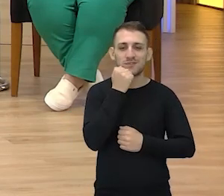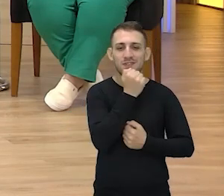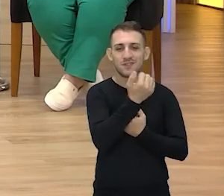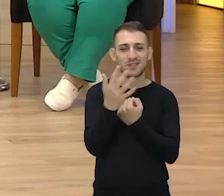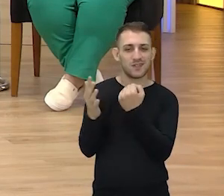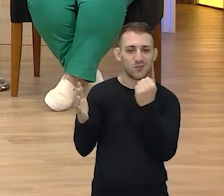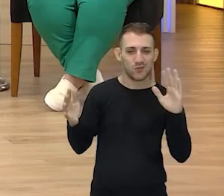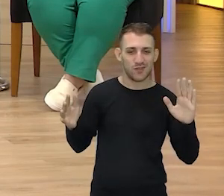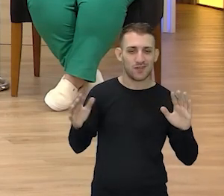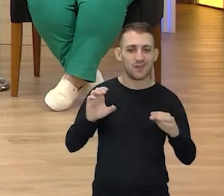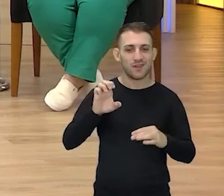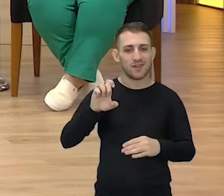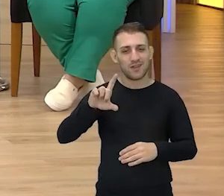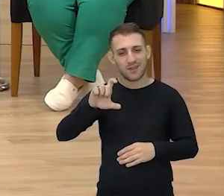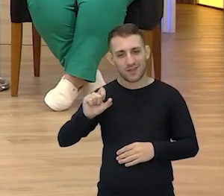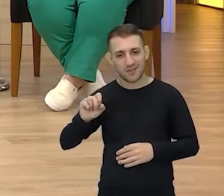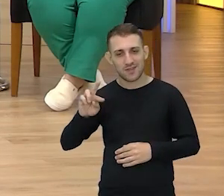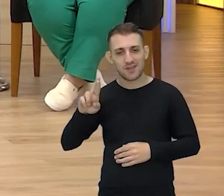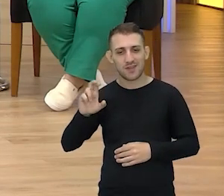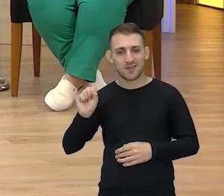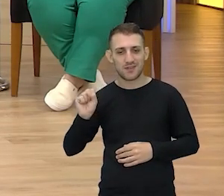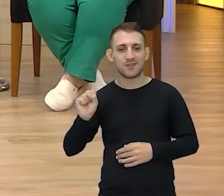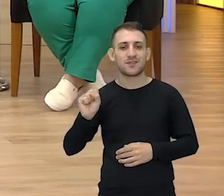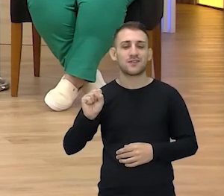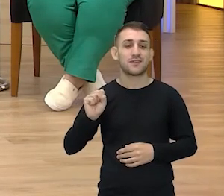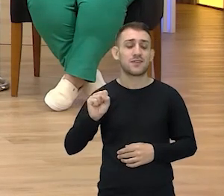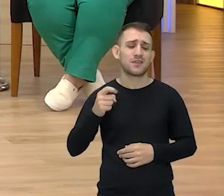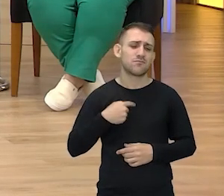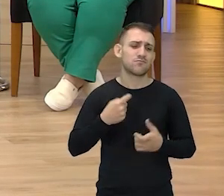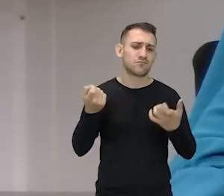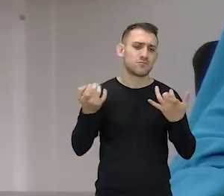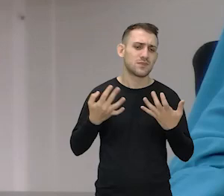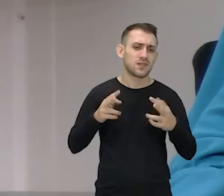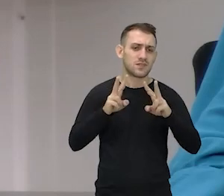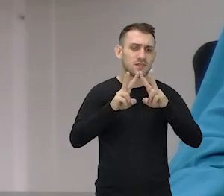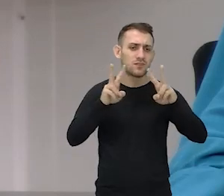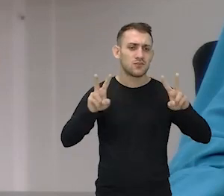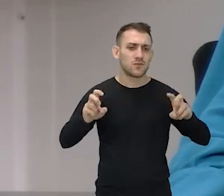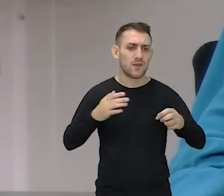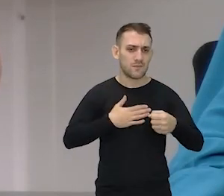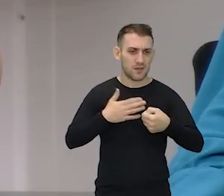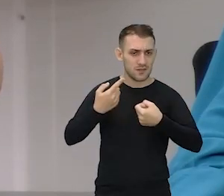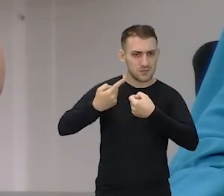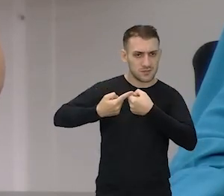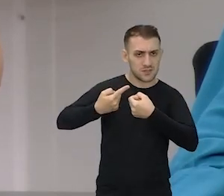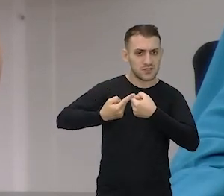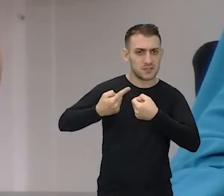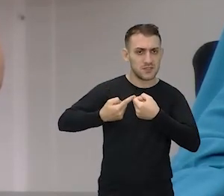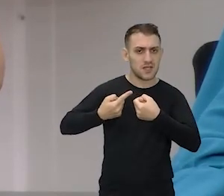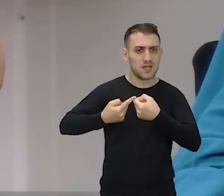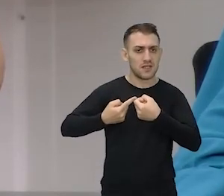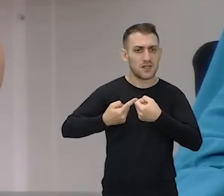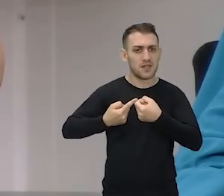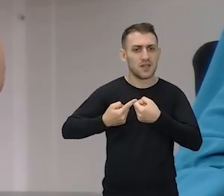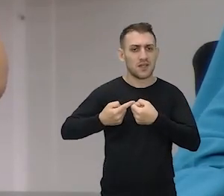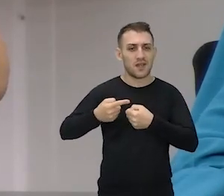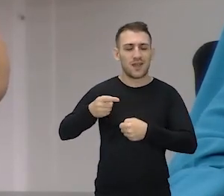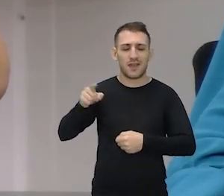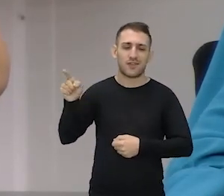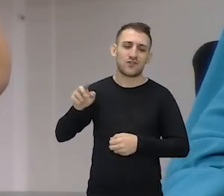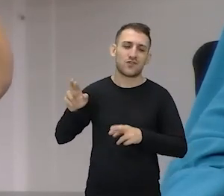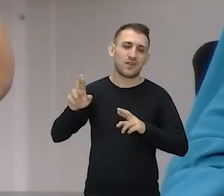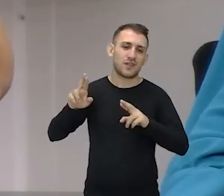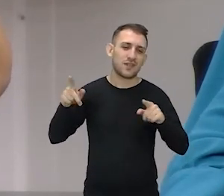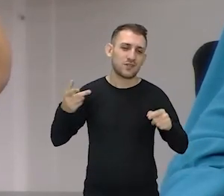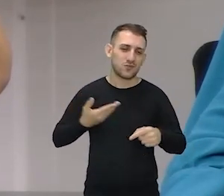e exatas, né? Então, eu vou falar um pouco da minha cidade. O oposto do meu colega Fernando, que